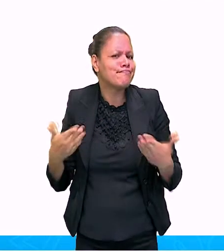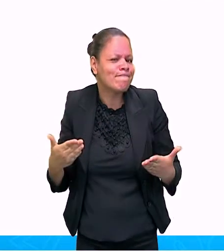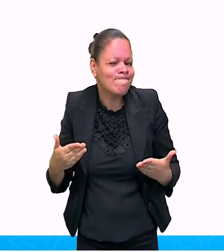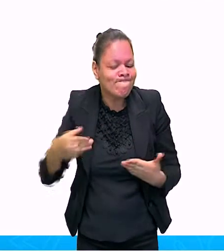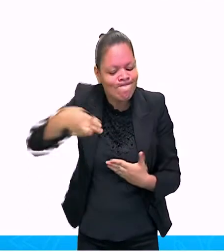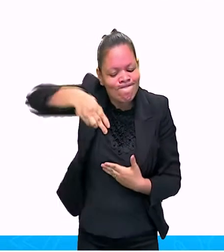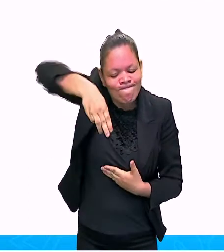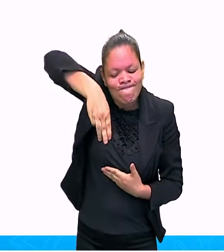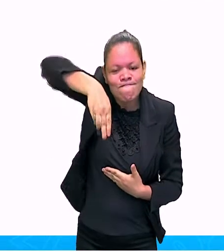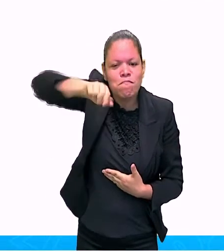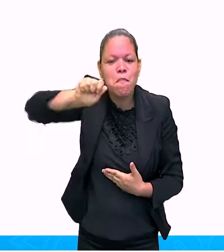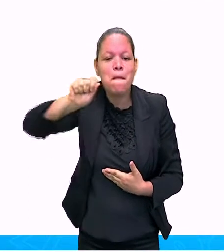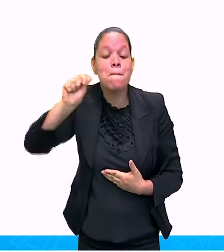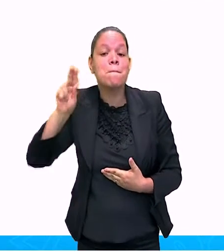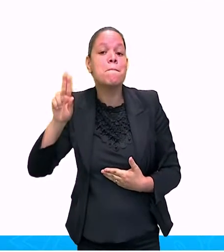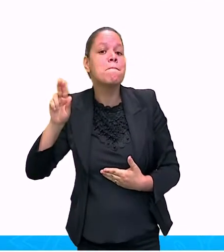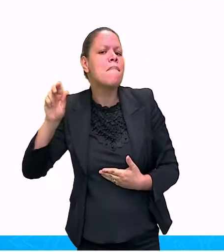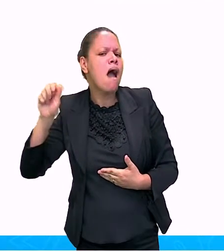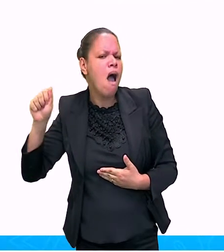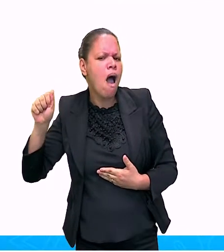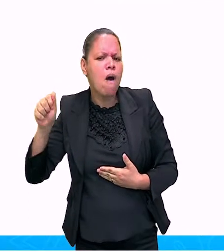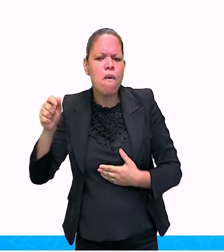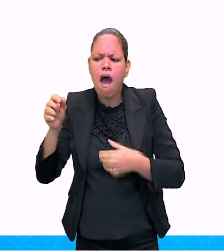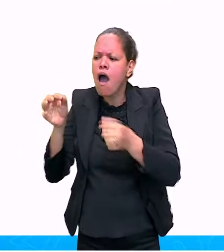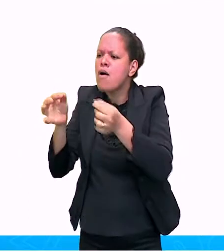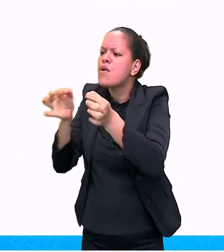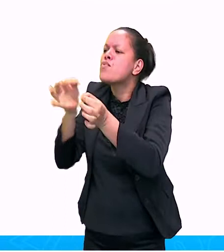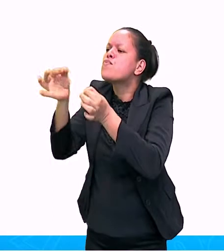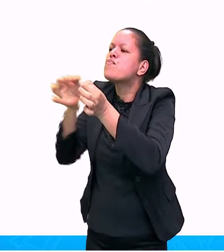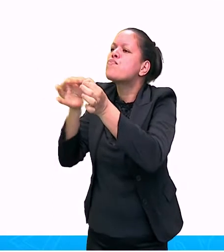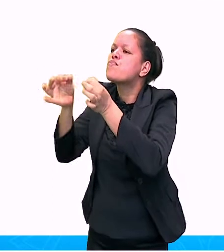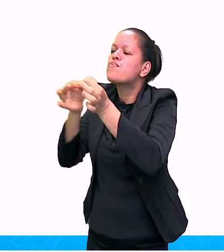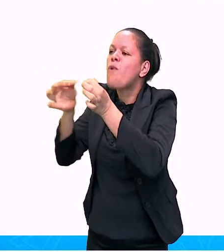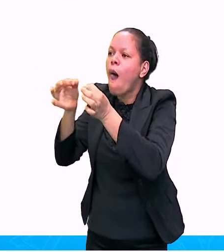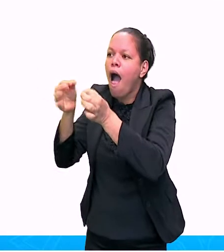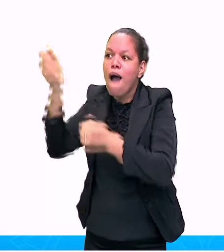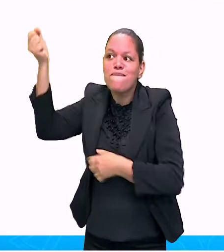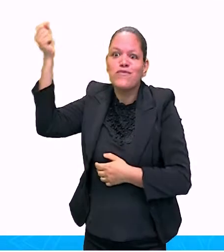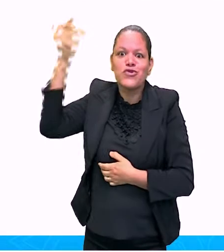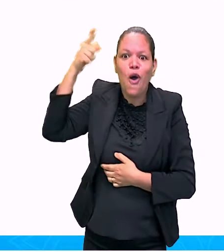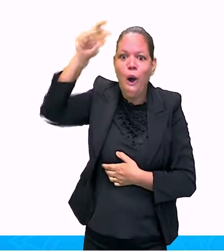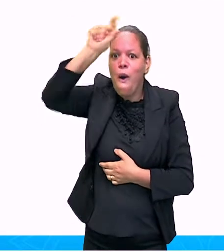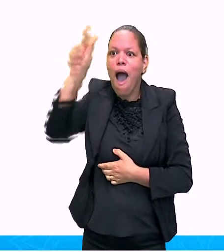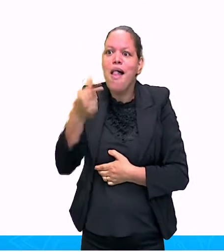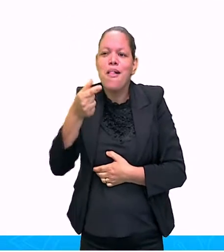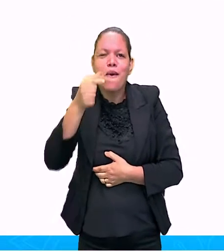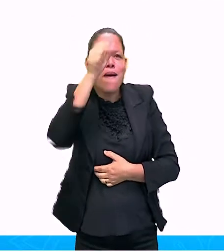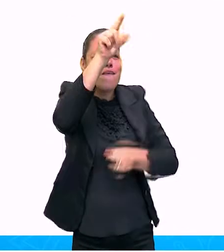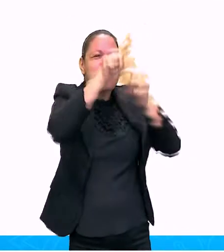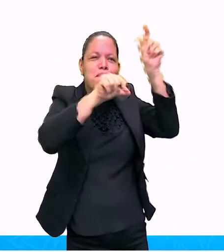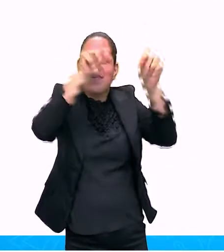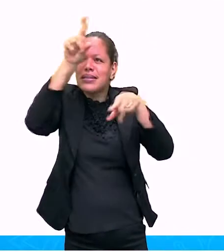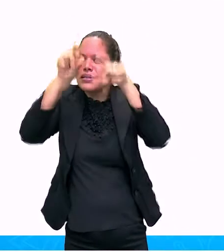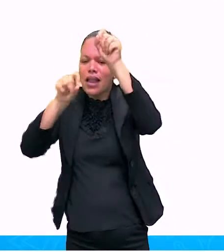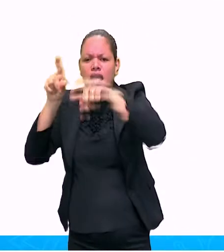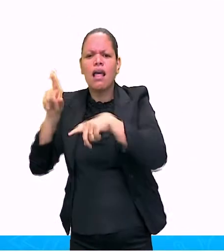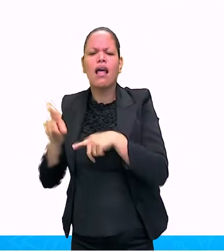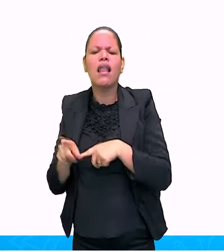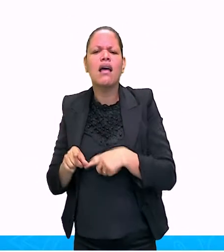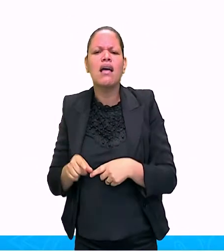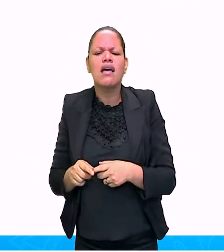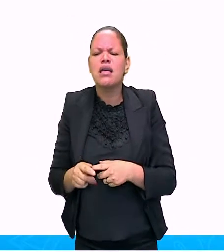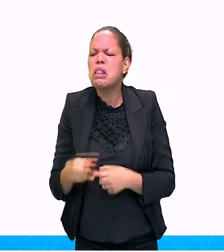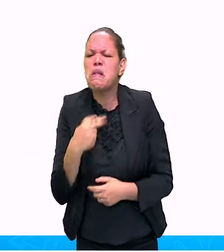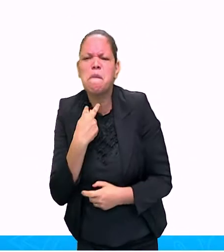Mauá controlava o sol, a lua e as estrelas, não permitindo que ninguém